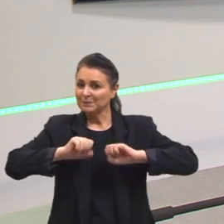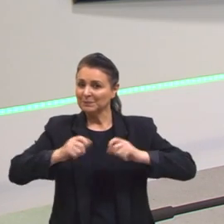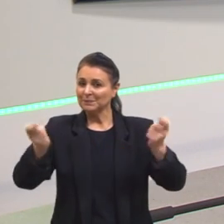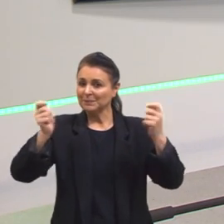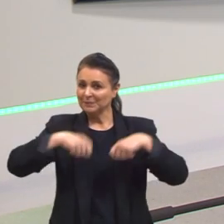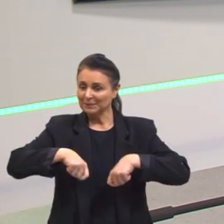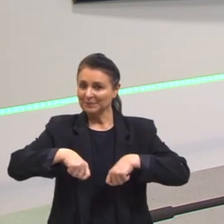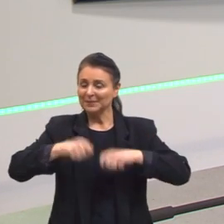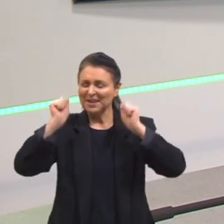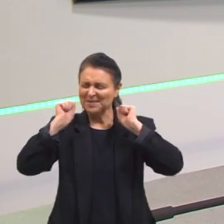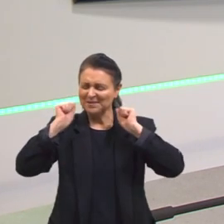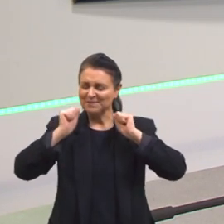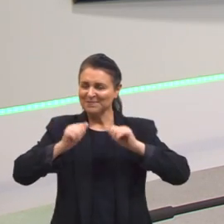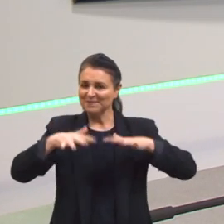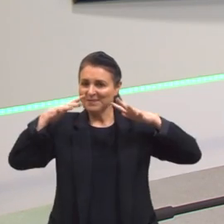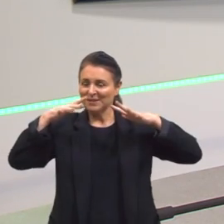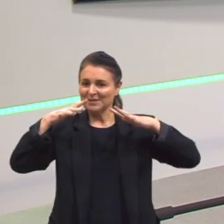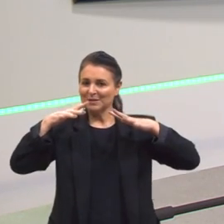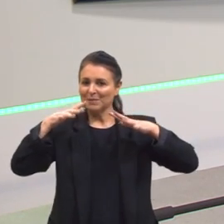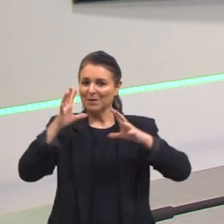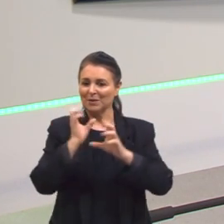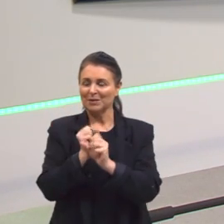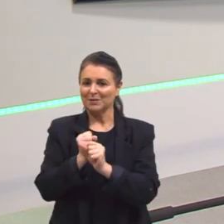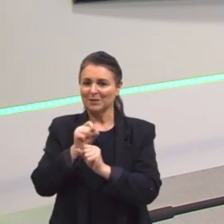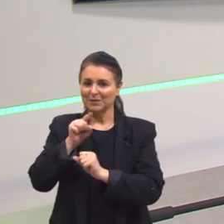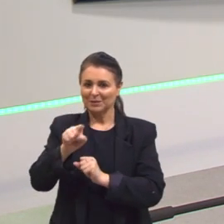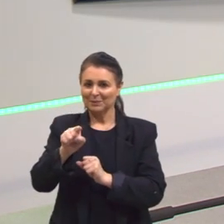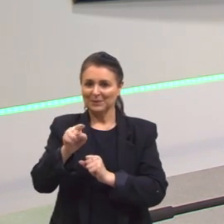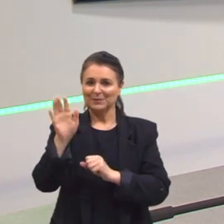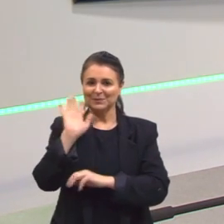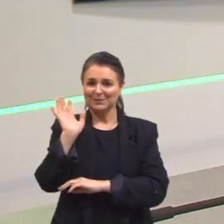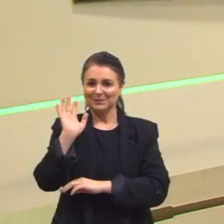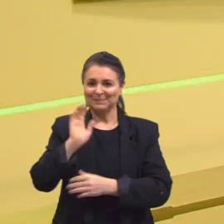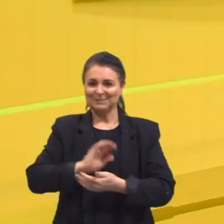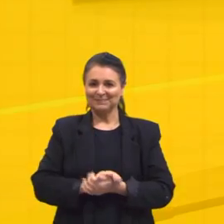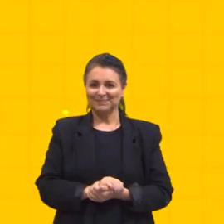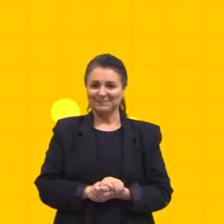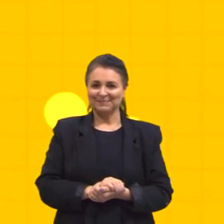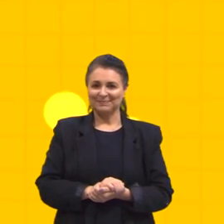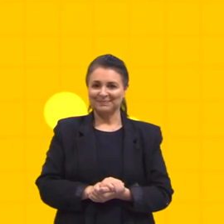e as mágicas para a redação até meu tchau tchau